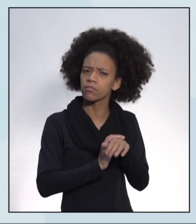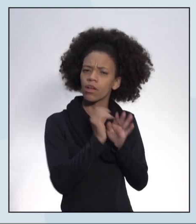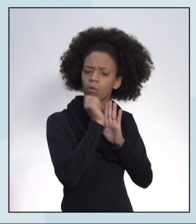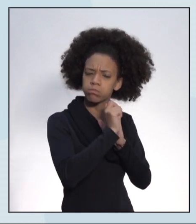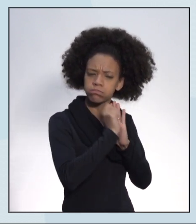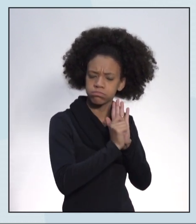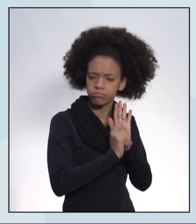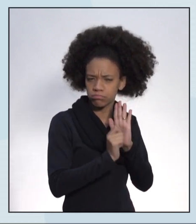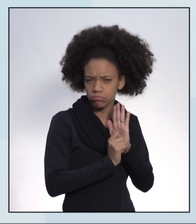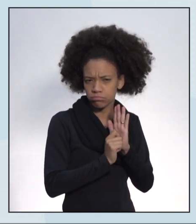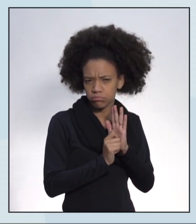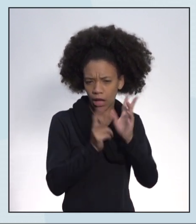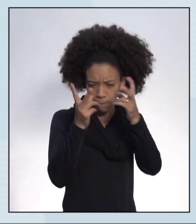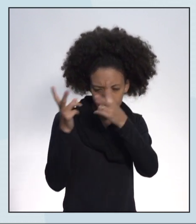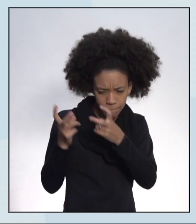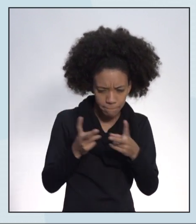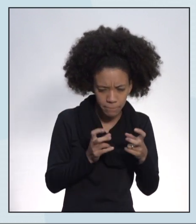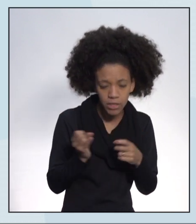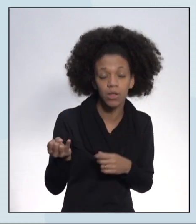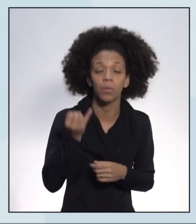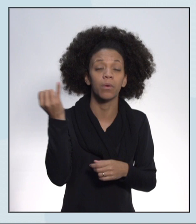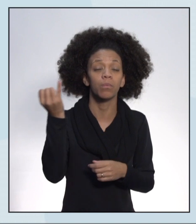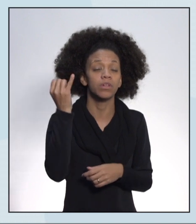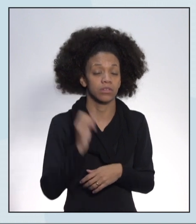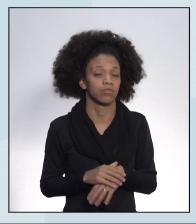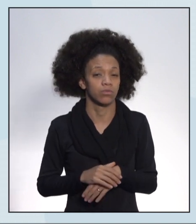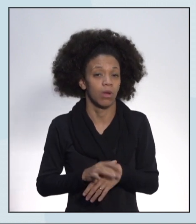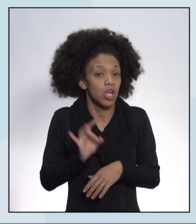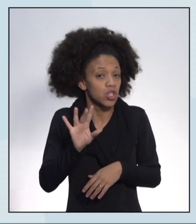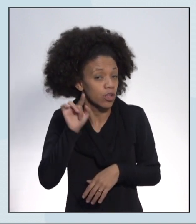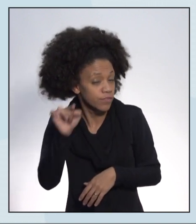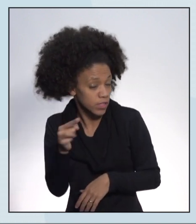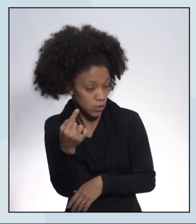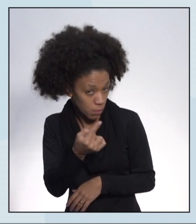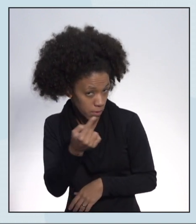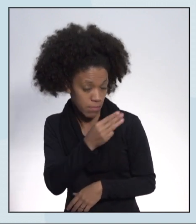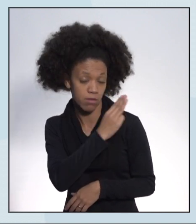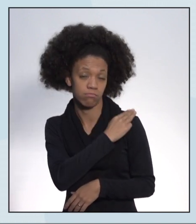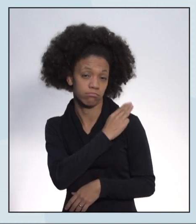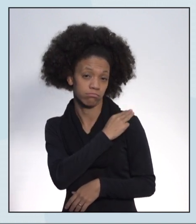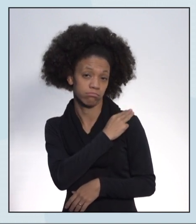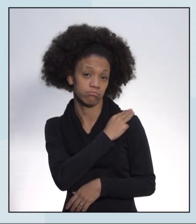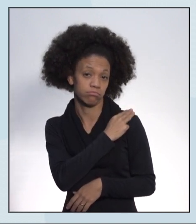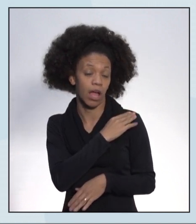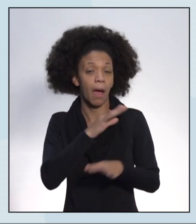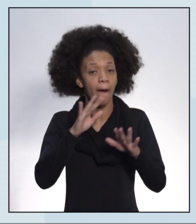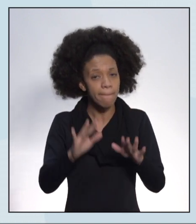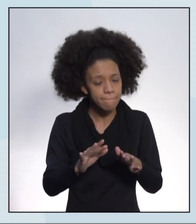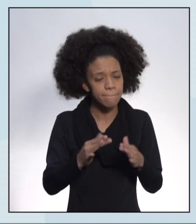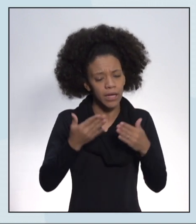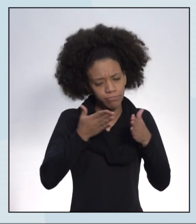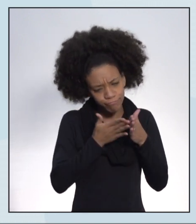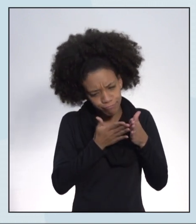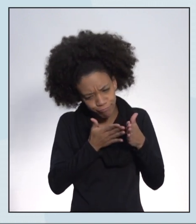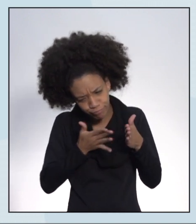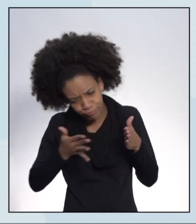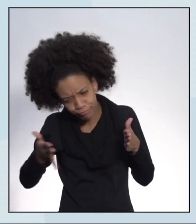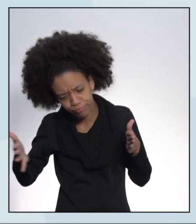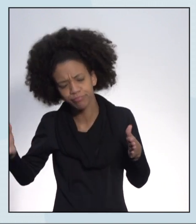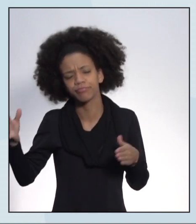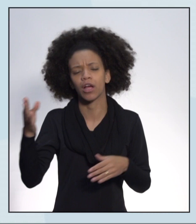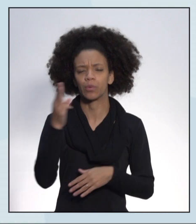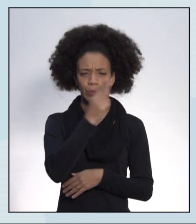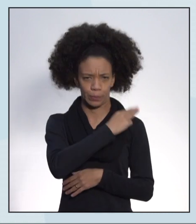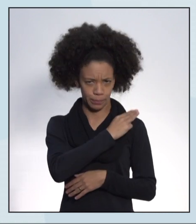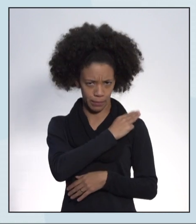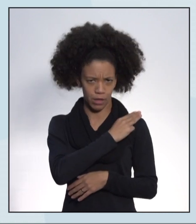caderno esses elementos, e isso é importantíssimo não só para vocês do primeiro ano. Vocês lerão várias narrativas ao longo do ensino médio, né?